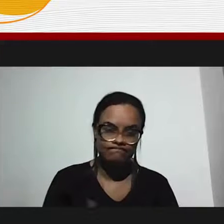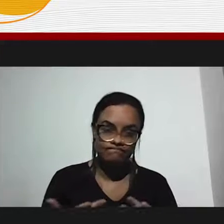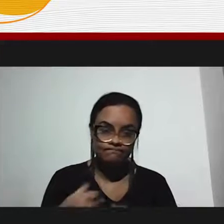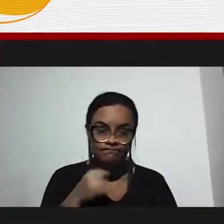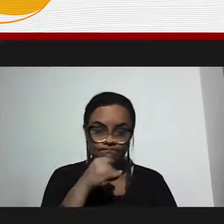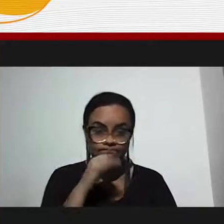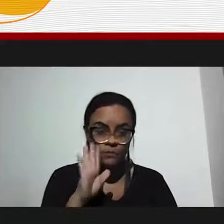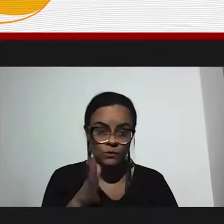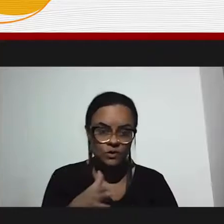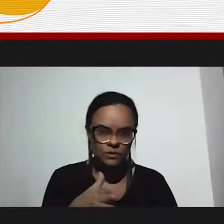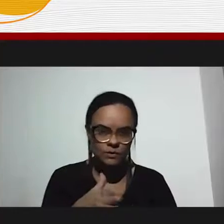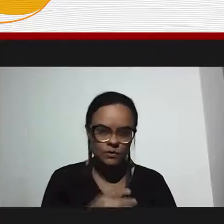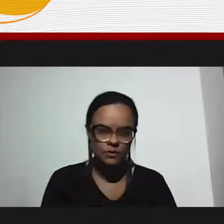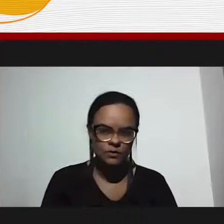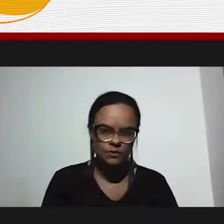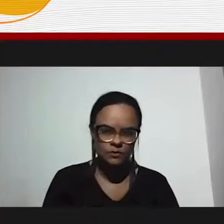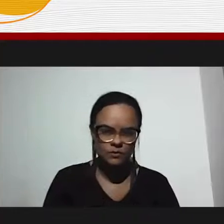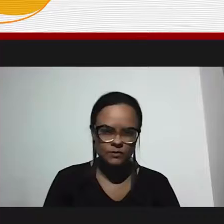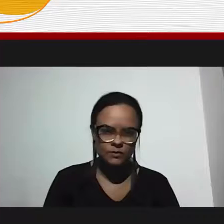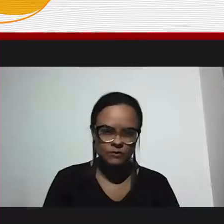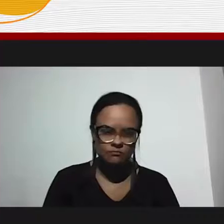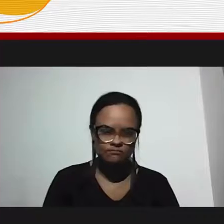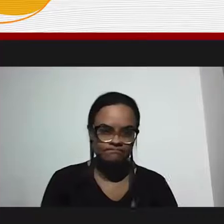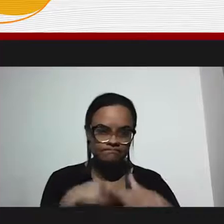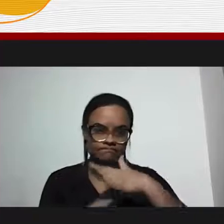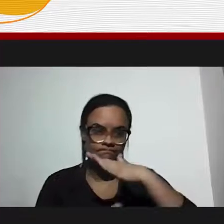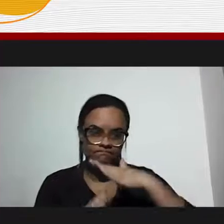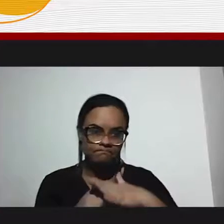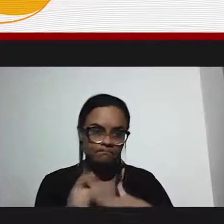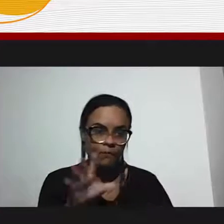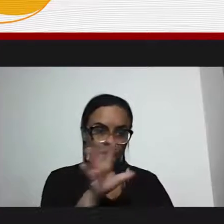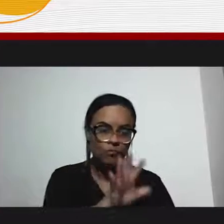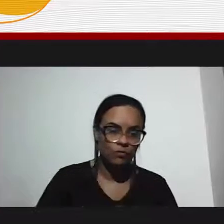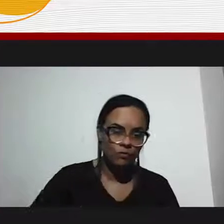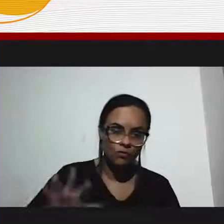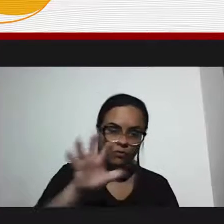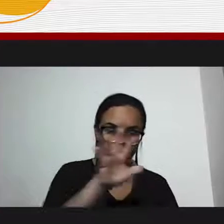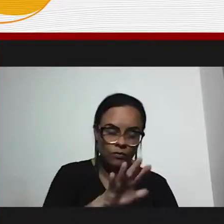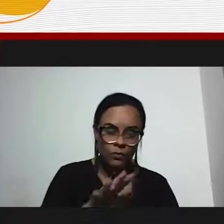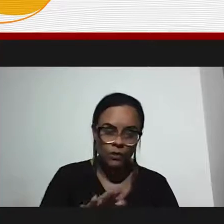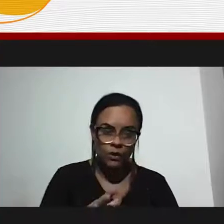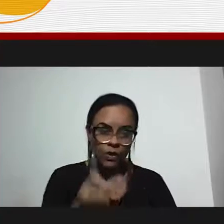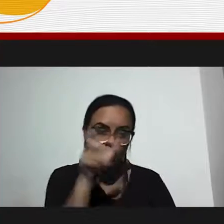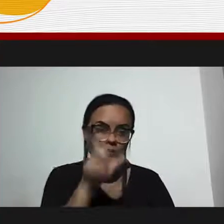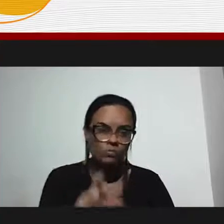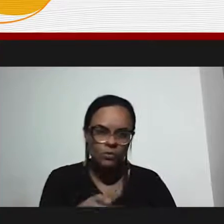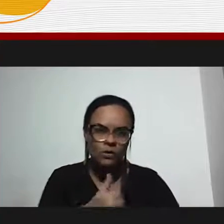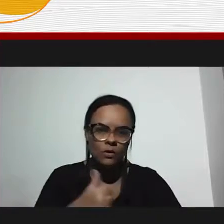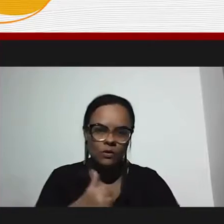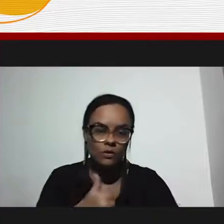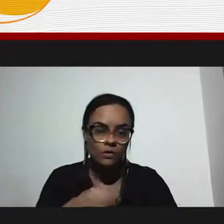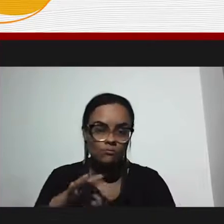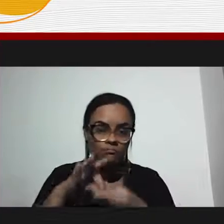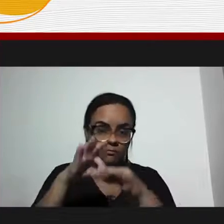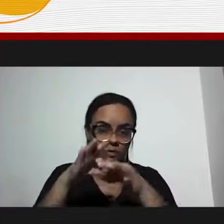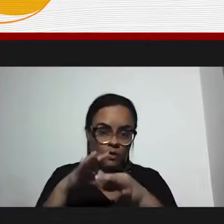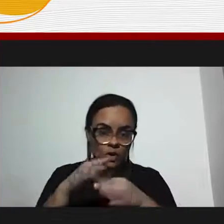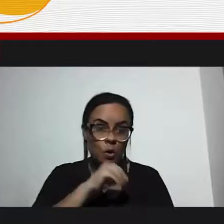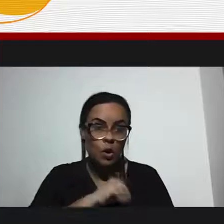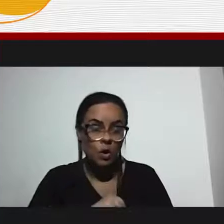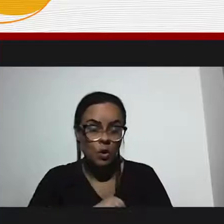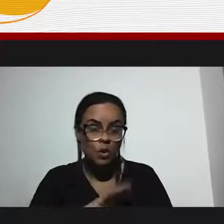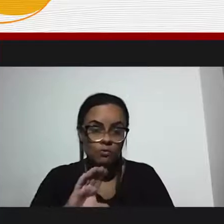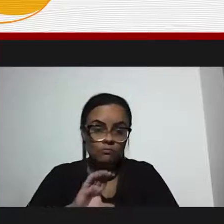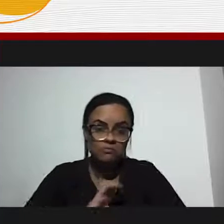Infelizmente, hoje, tem empresas que pegam um atleta paralímpico, dá um salário, ele recebe aquele salário